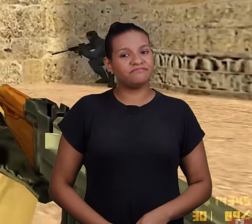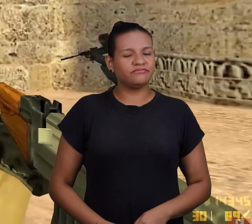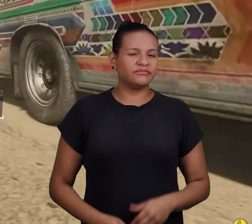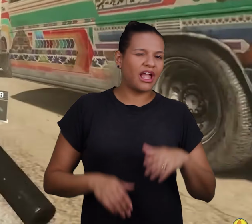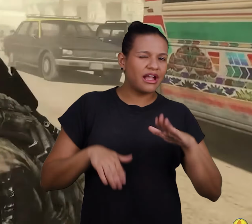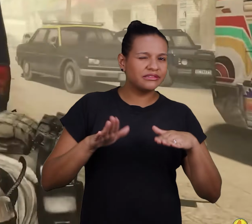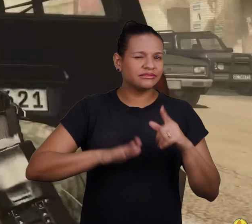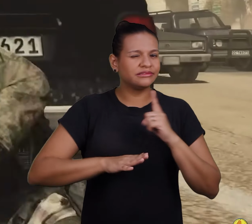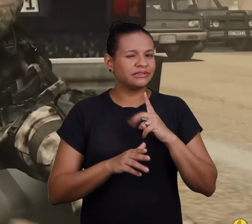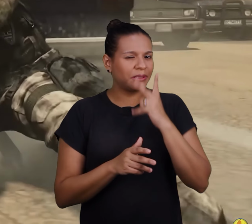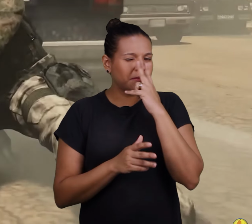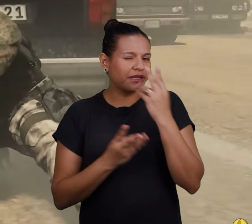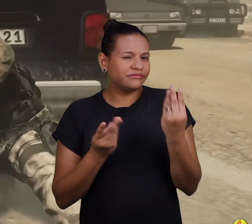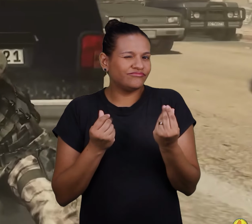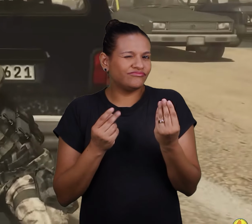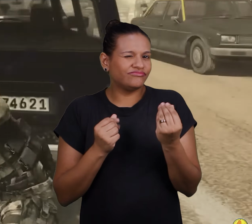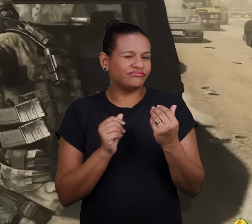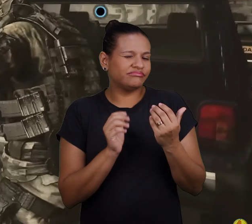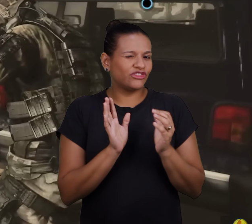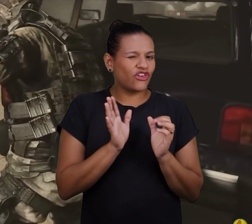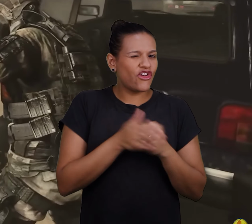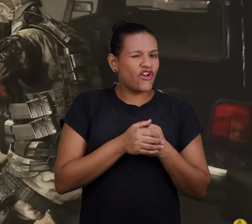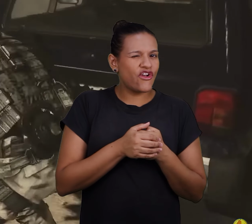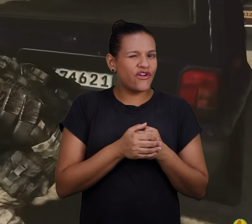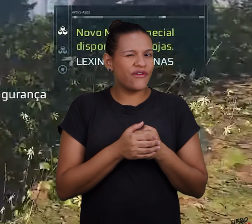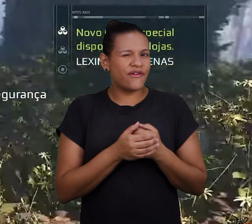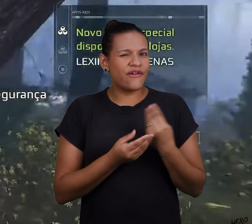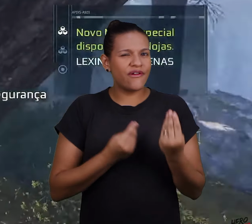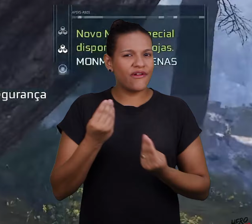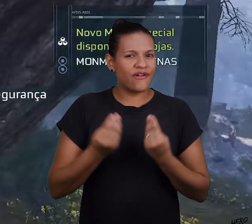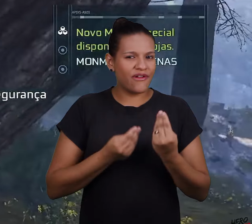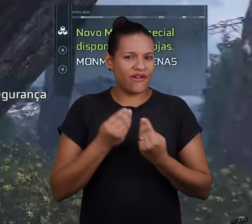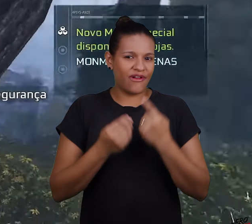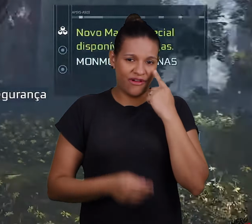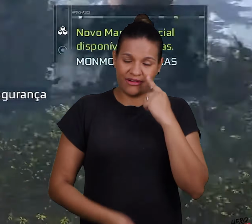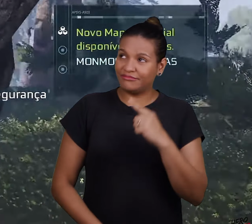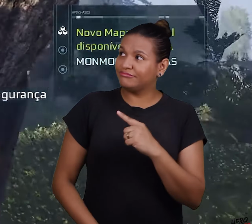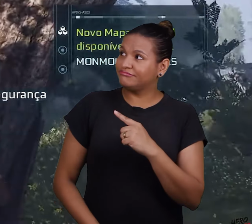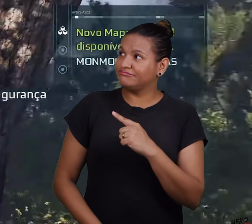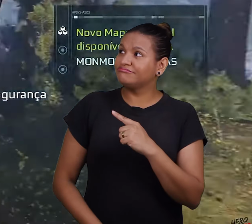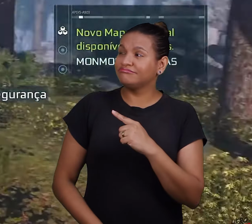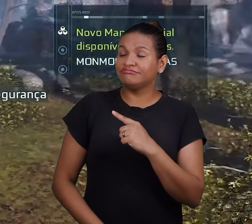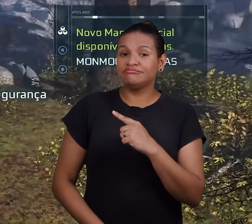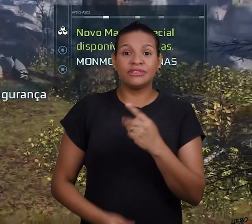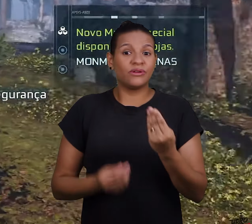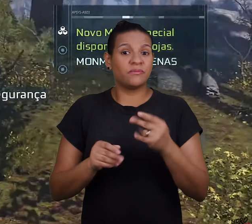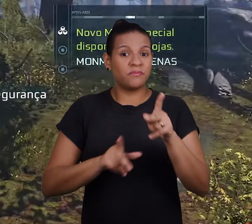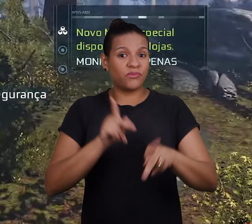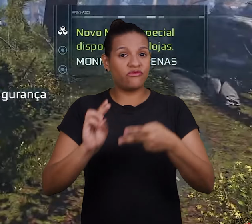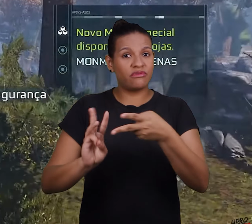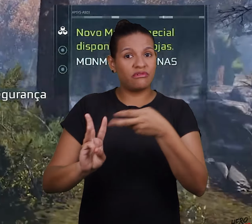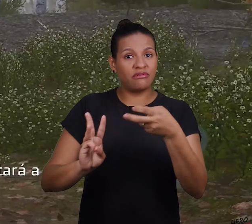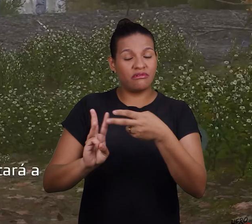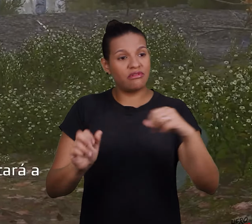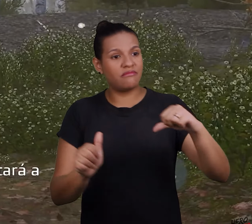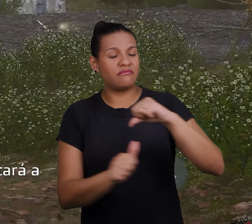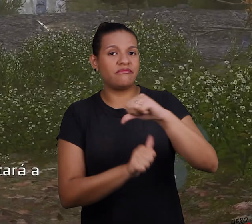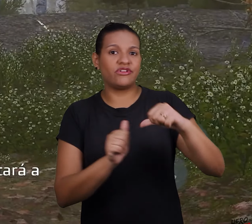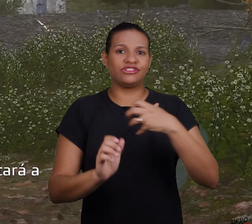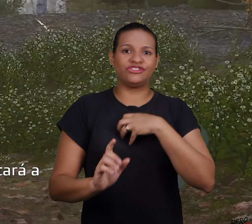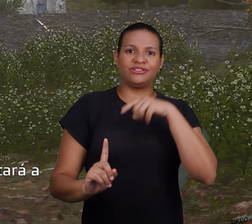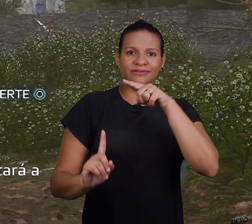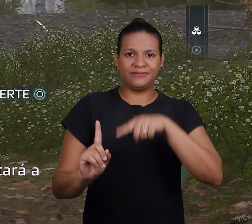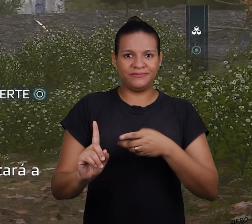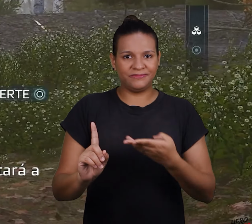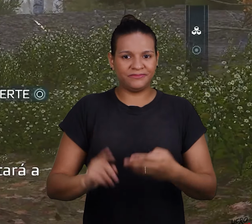Mas também acontece de forma mais velada, até mesmo não intencional, como em Assassin's Creed, que transforma a cultura dos povos originários e do